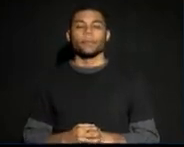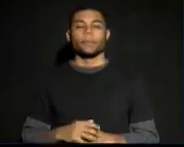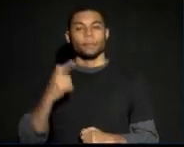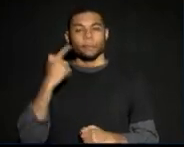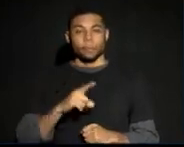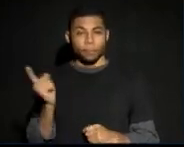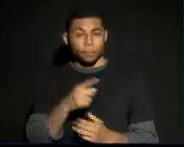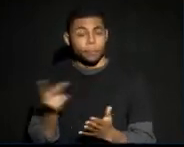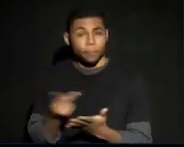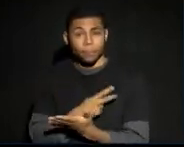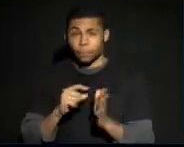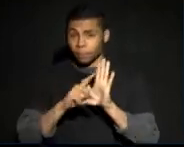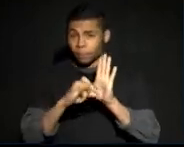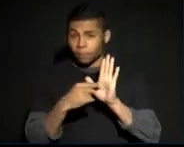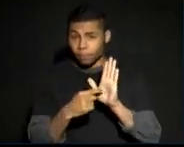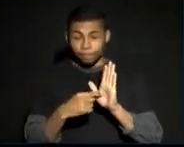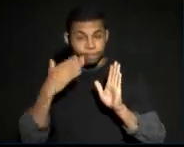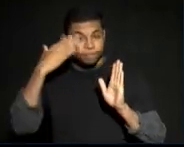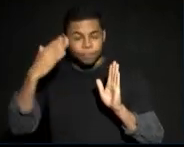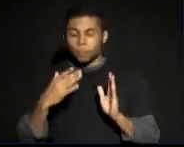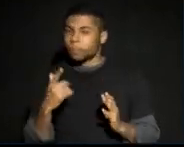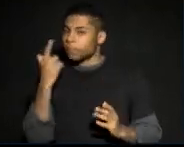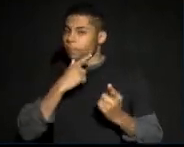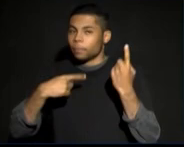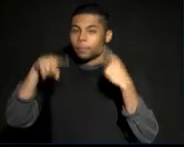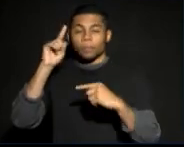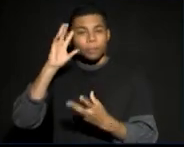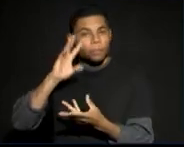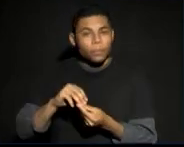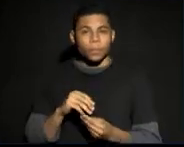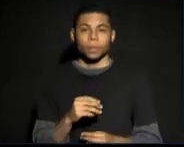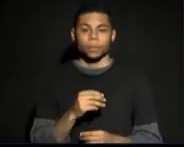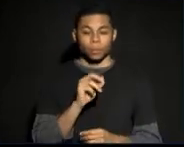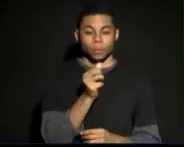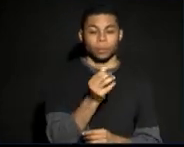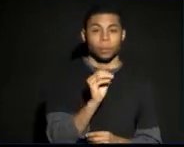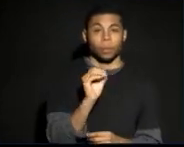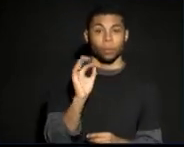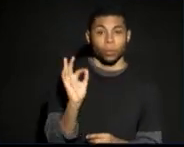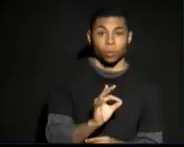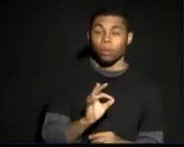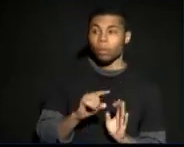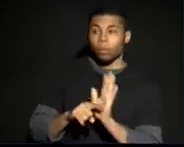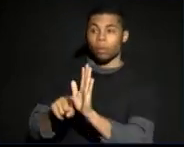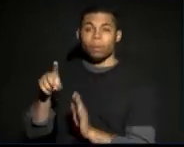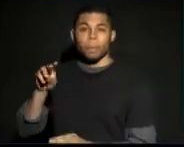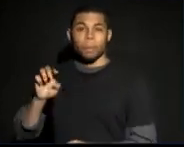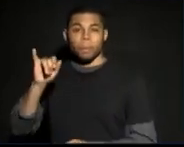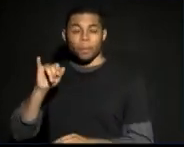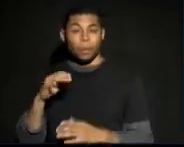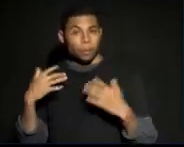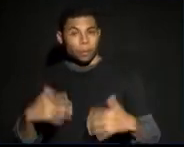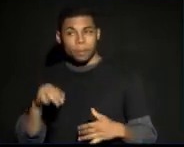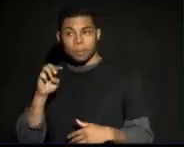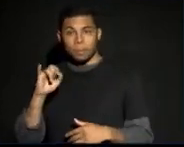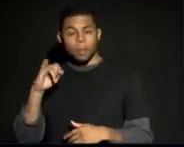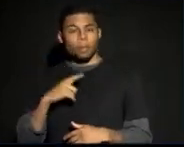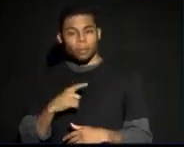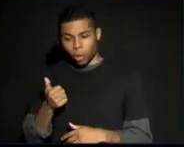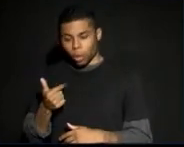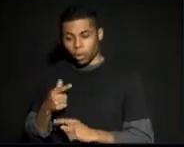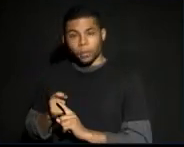mês nesse projeto legislativo Foi um sucesso então setenta por cento foi para mim agora é o meio com 12 meses de isso bom